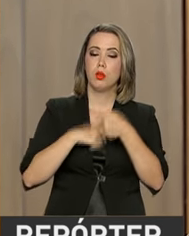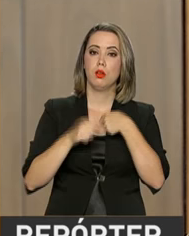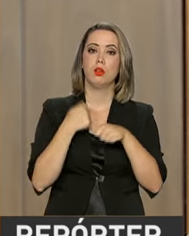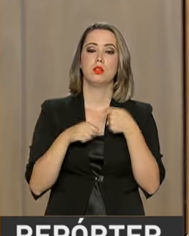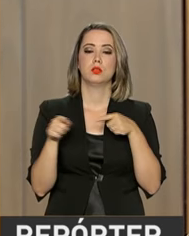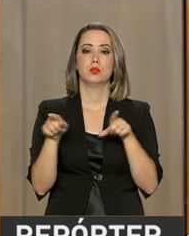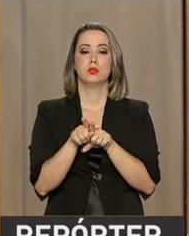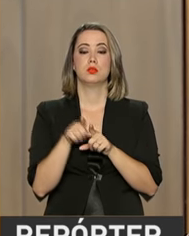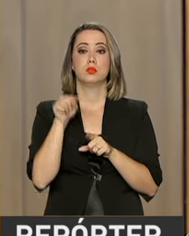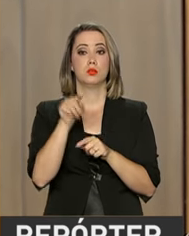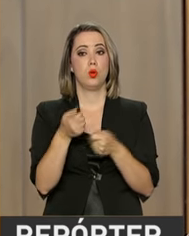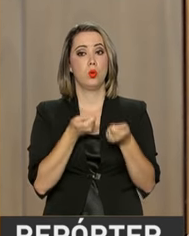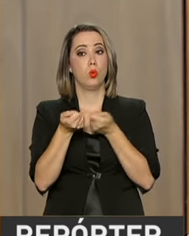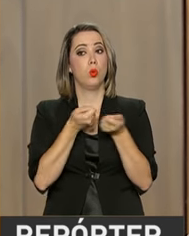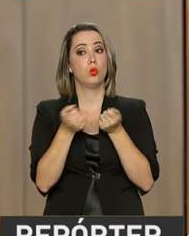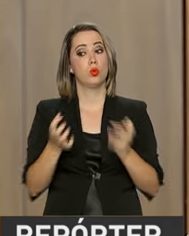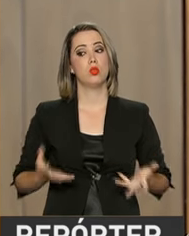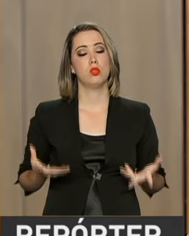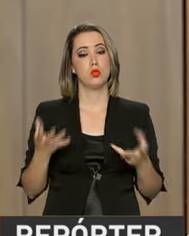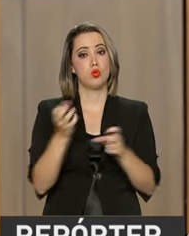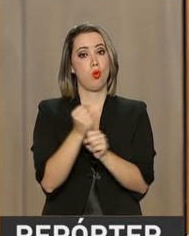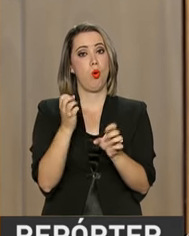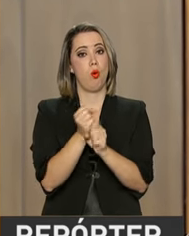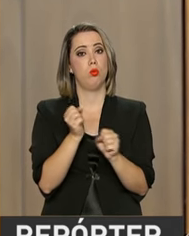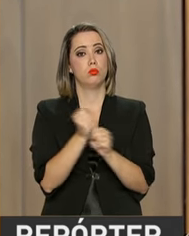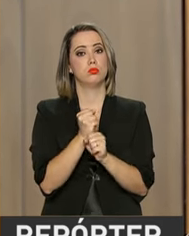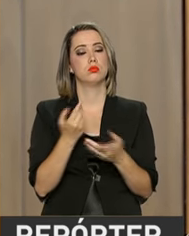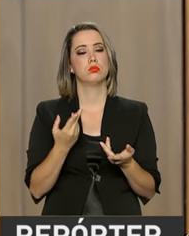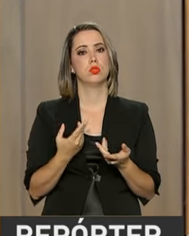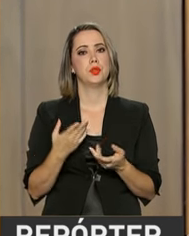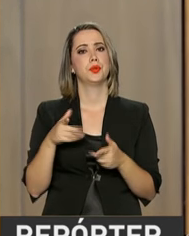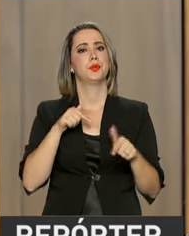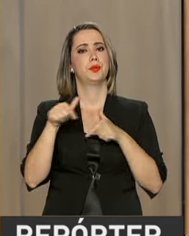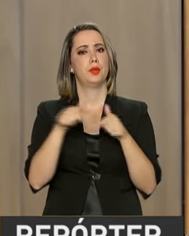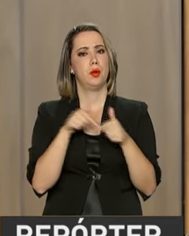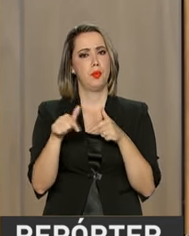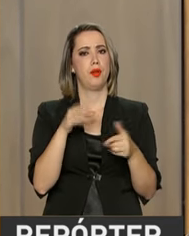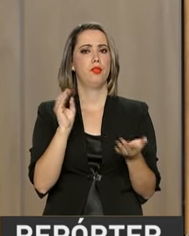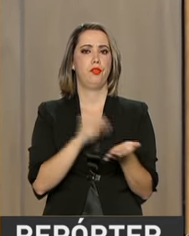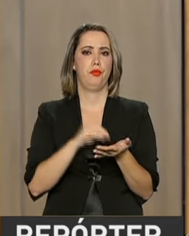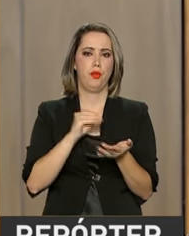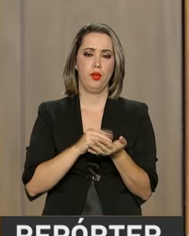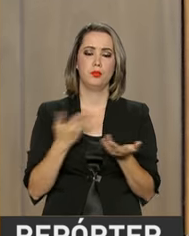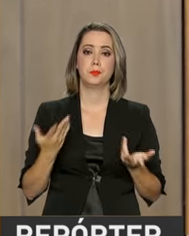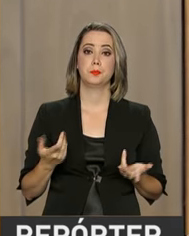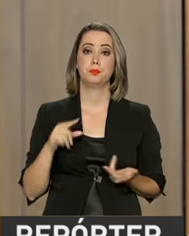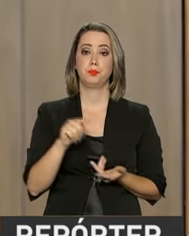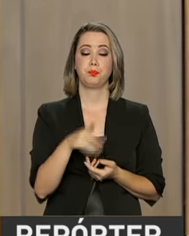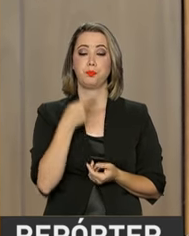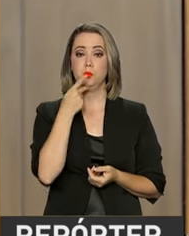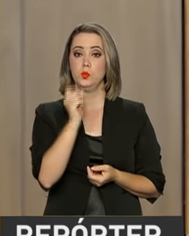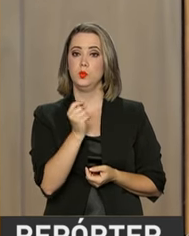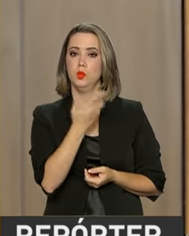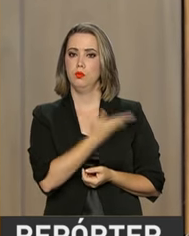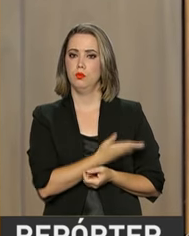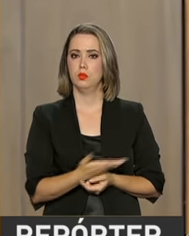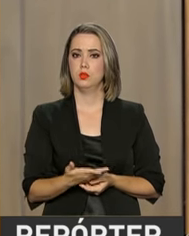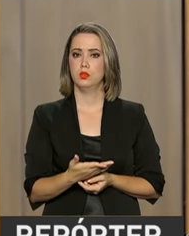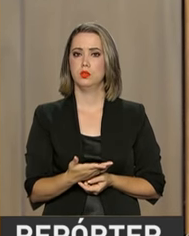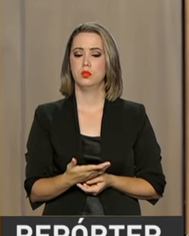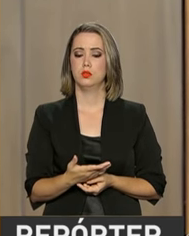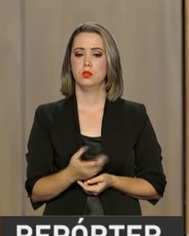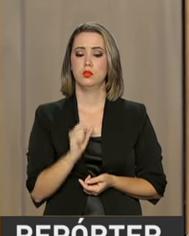no seu ajuste de contas no tocante ao emprego hoje dizia eu o presidente do governo